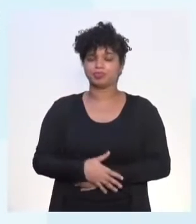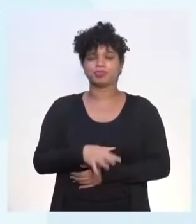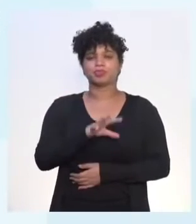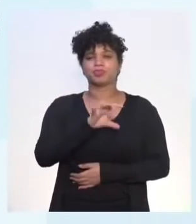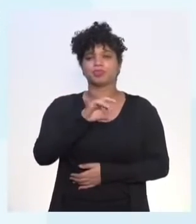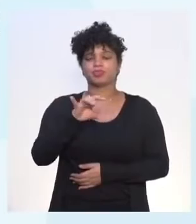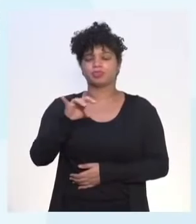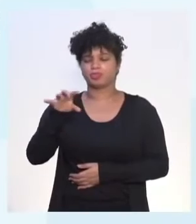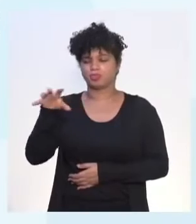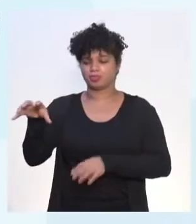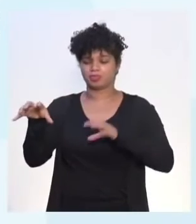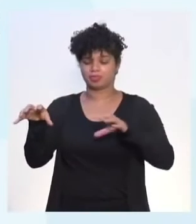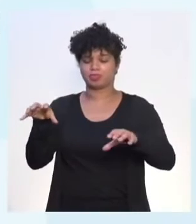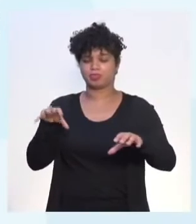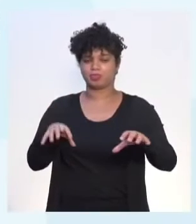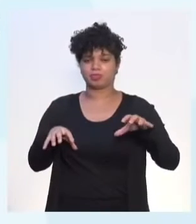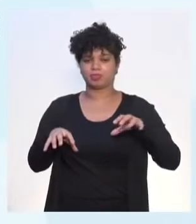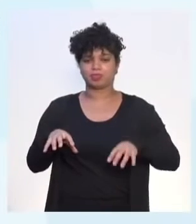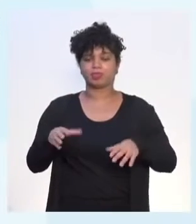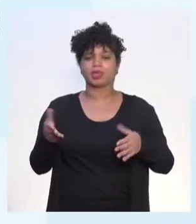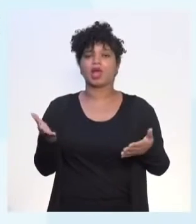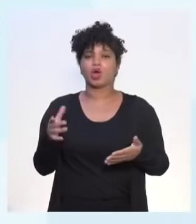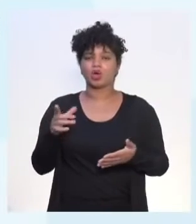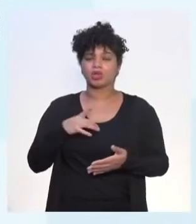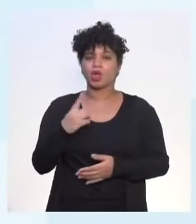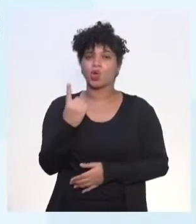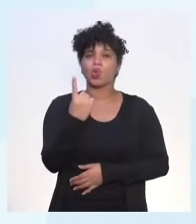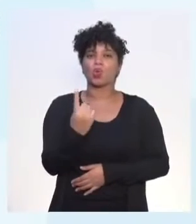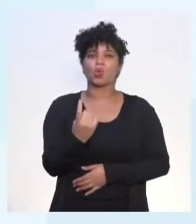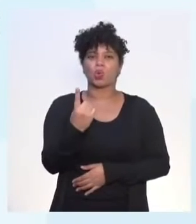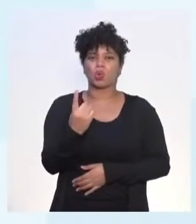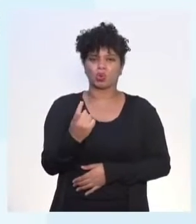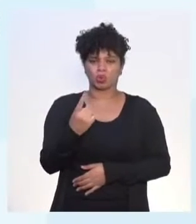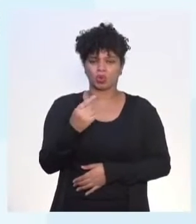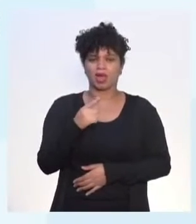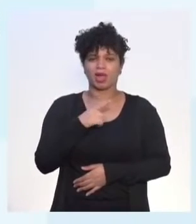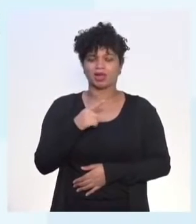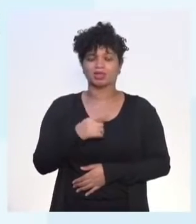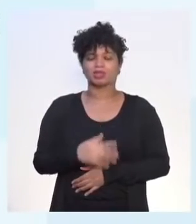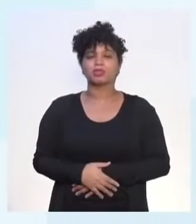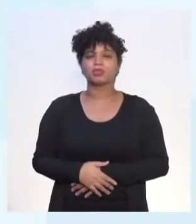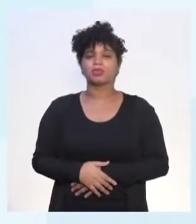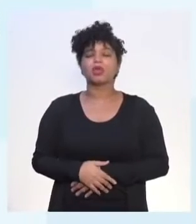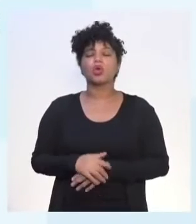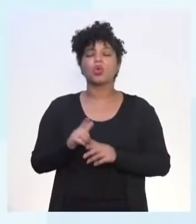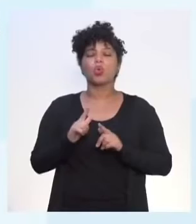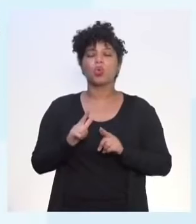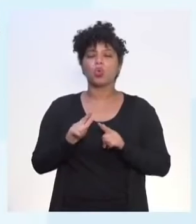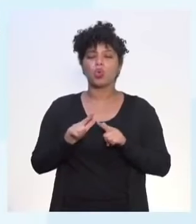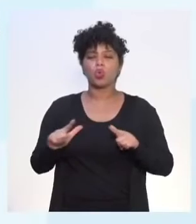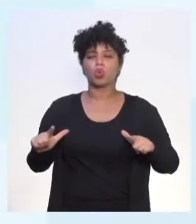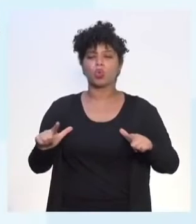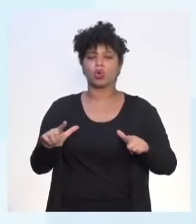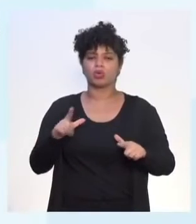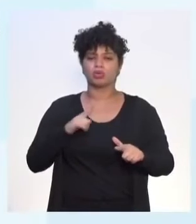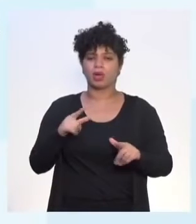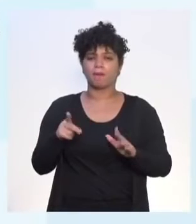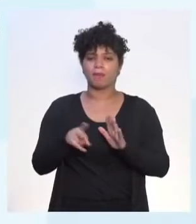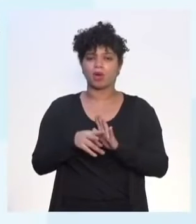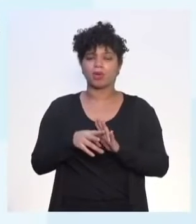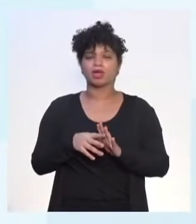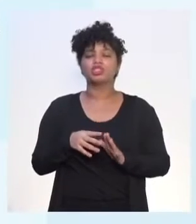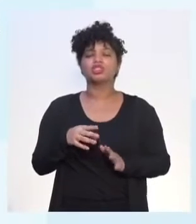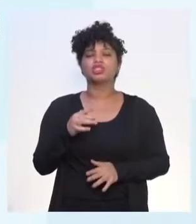das antigas províncias formará um estado e o antigo município neutro constituirá o Distrito